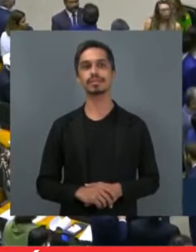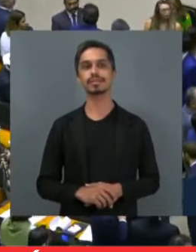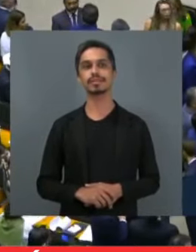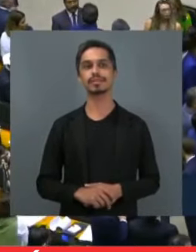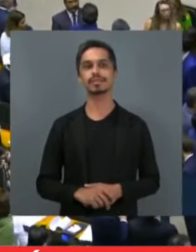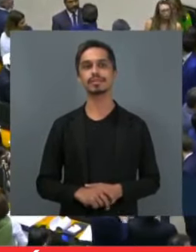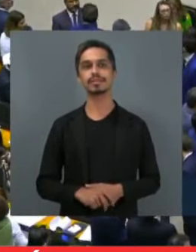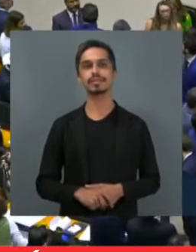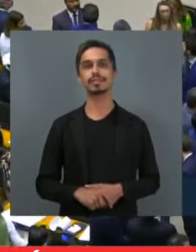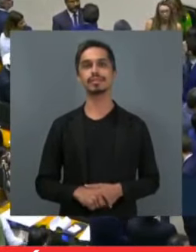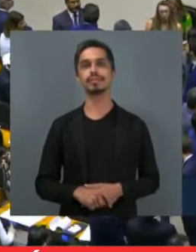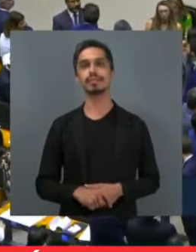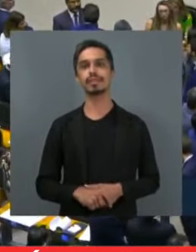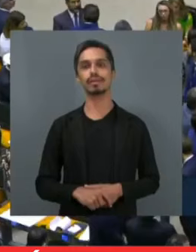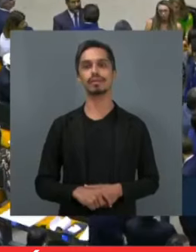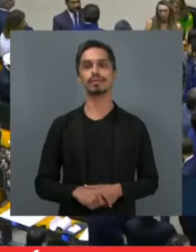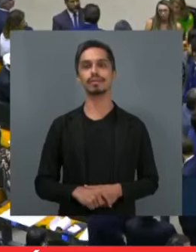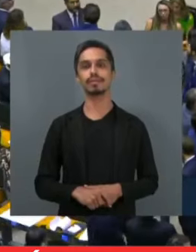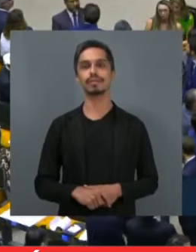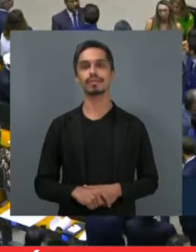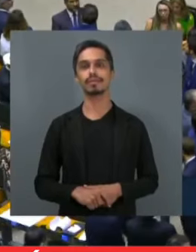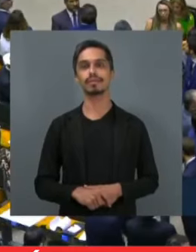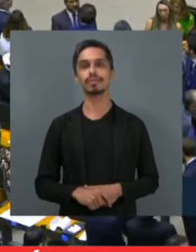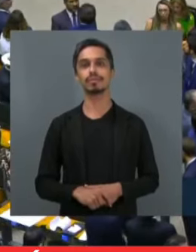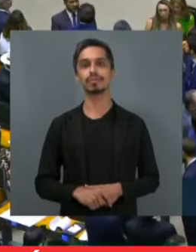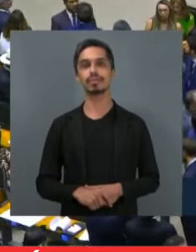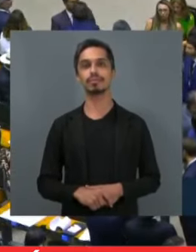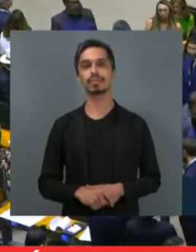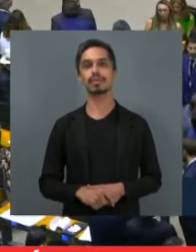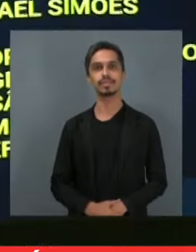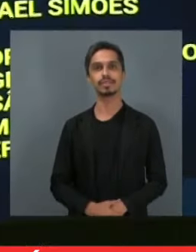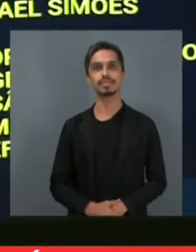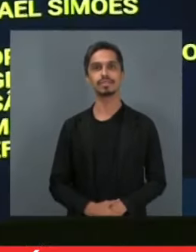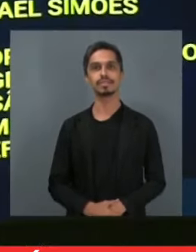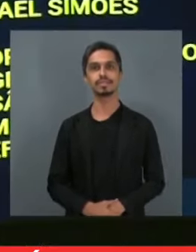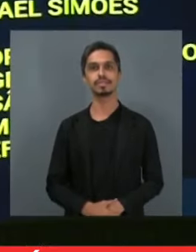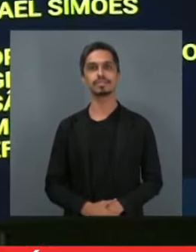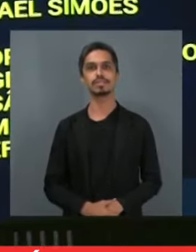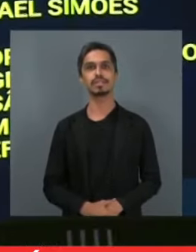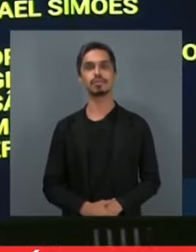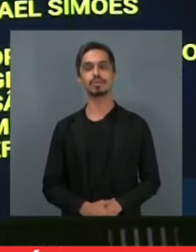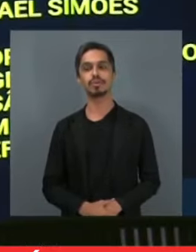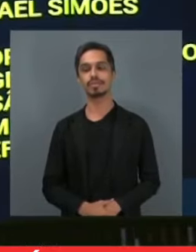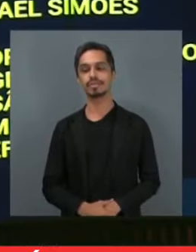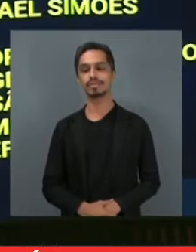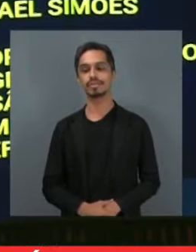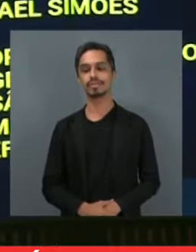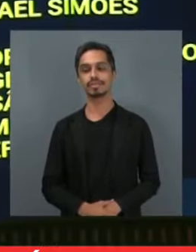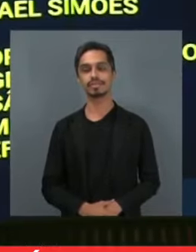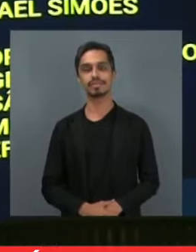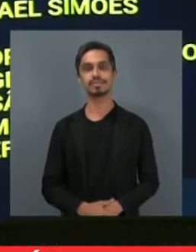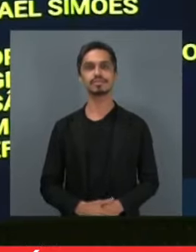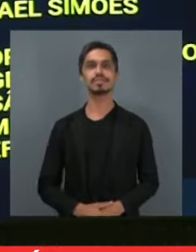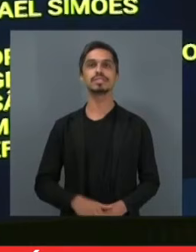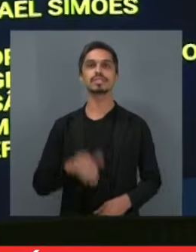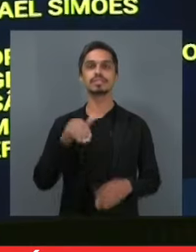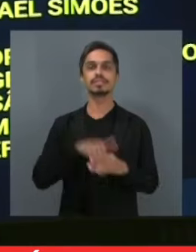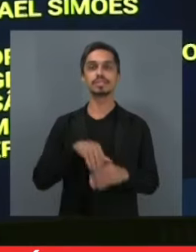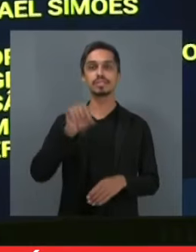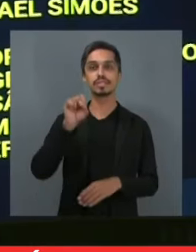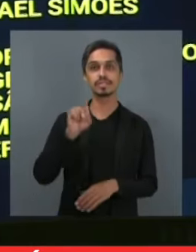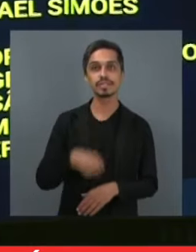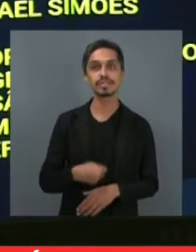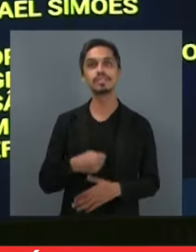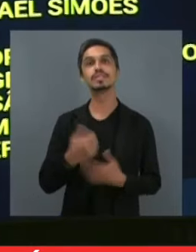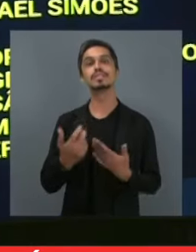cedo eu e Débora conversamos aqui com fontes da Advocacia Geral da União que em outras palavras é o advogado do governo